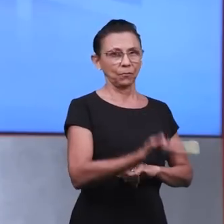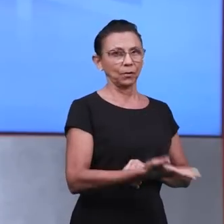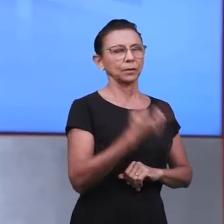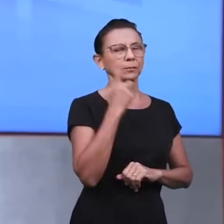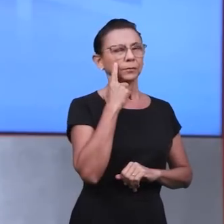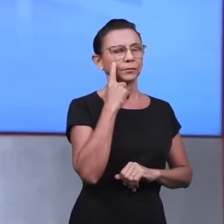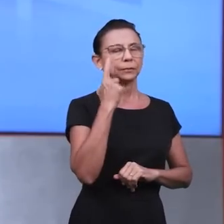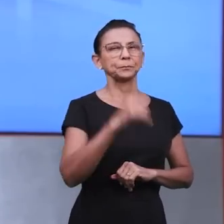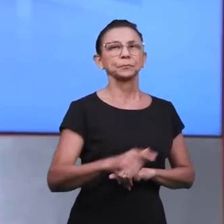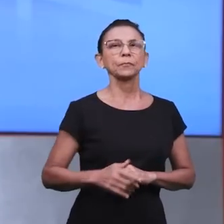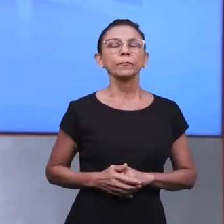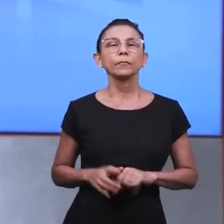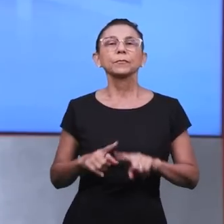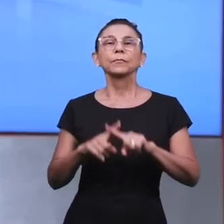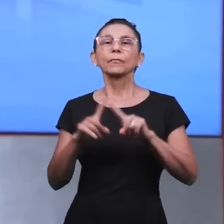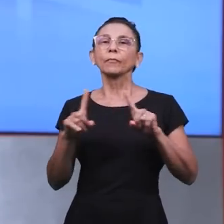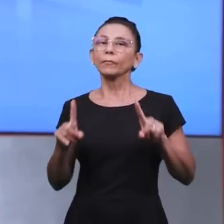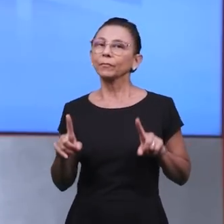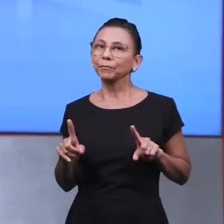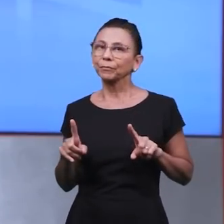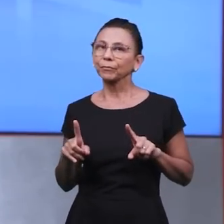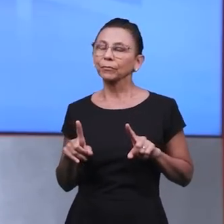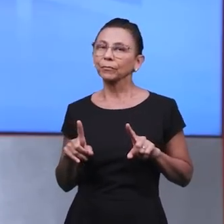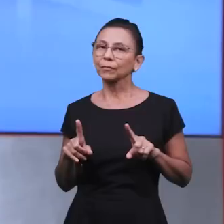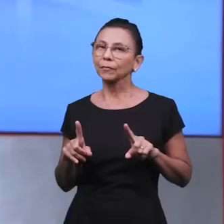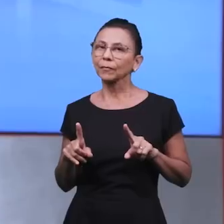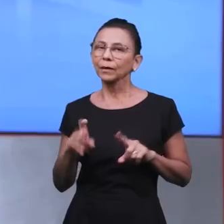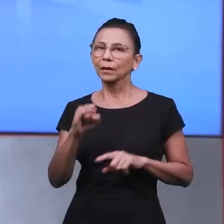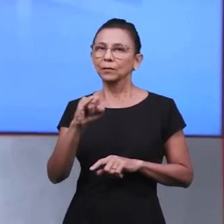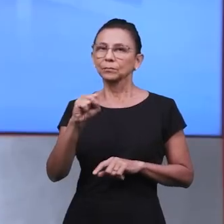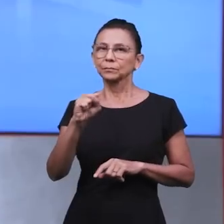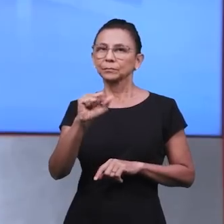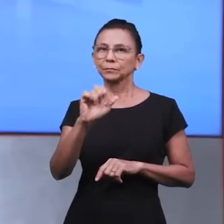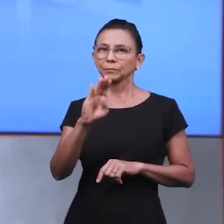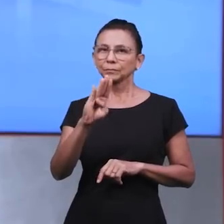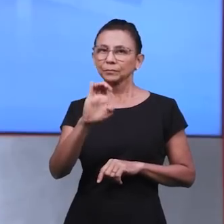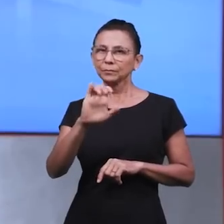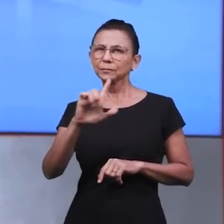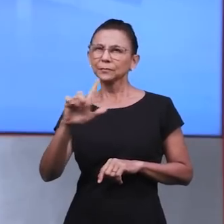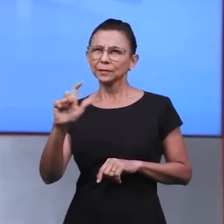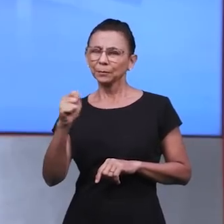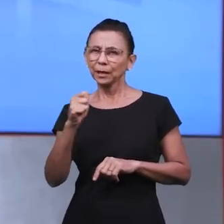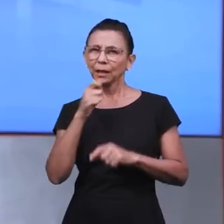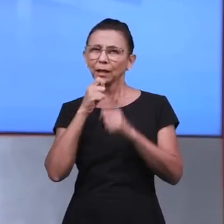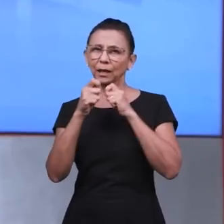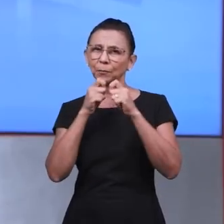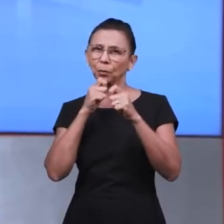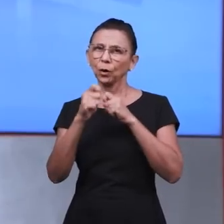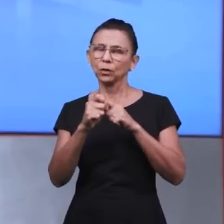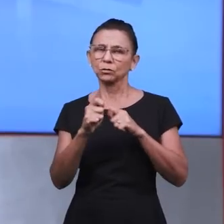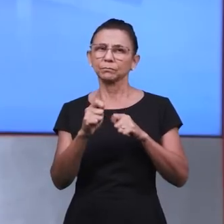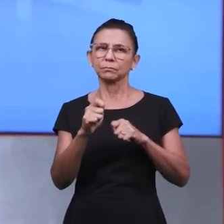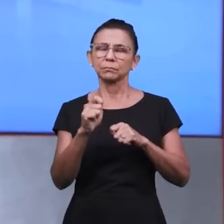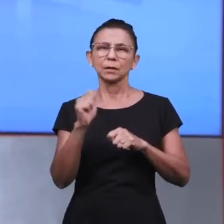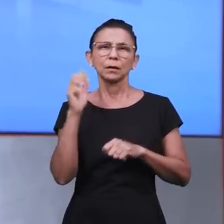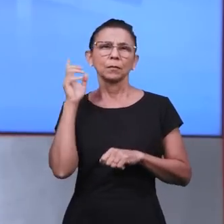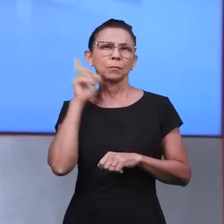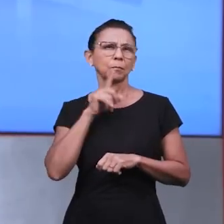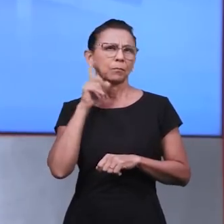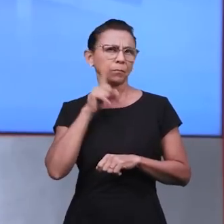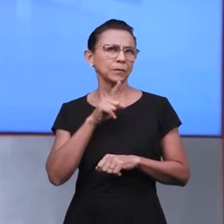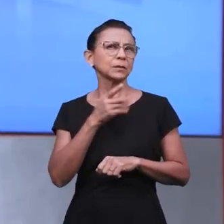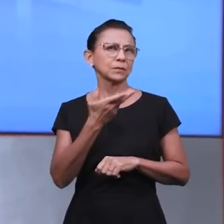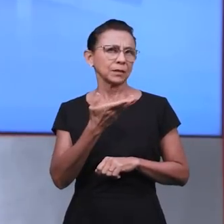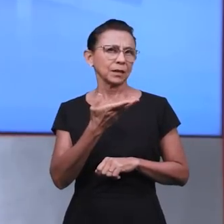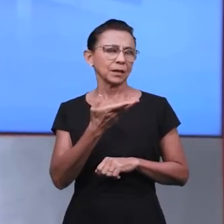nós vamos para o exterior, notícias do exterior, porém, a gente sempre chama a nossa irmã Isabela Peuto diretamente dos Estados Unidos, não é verdade? Pois é,